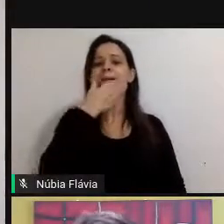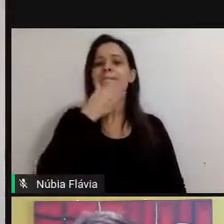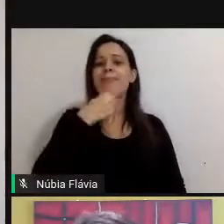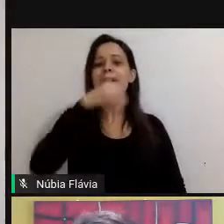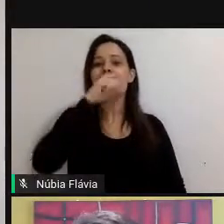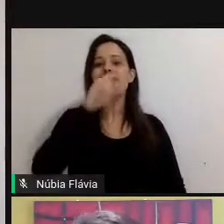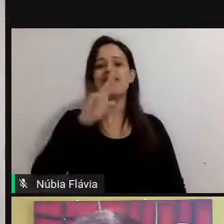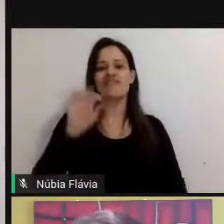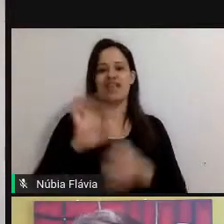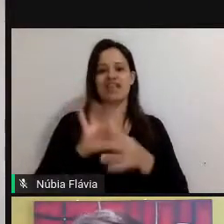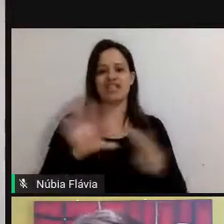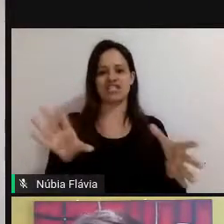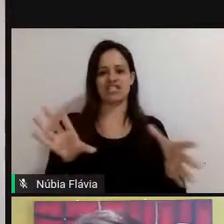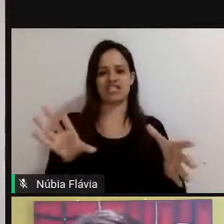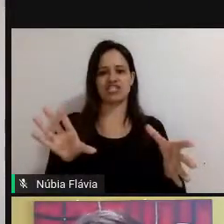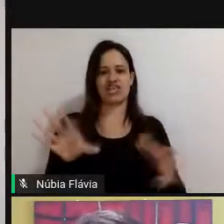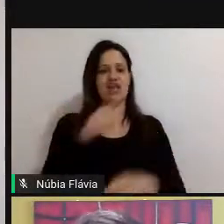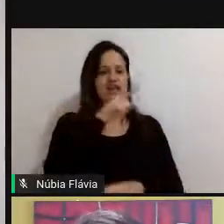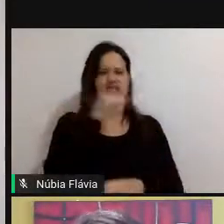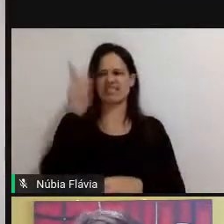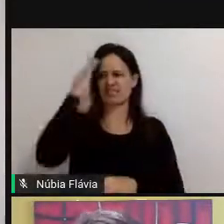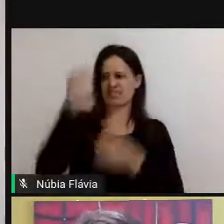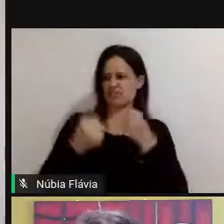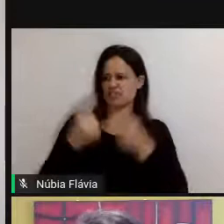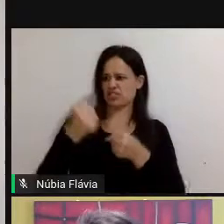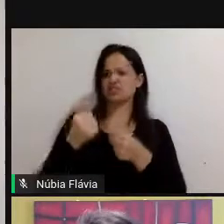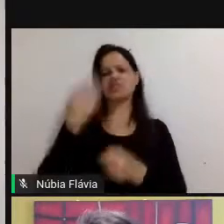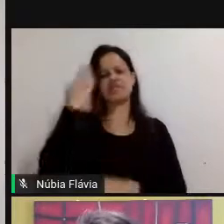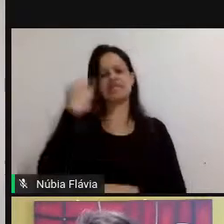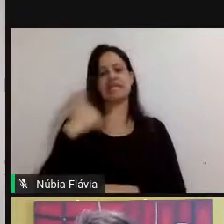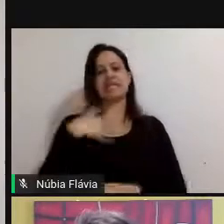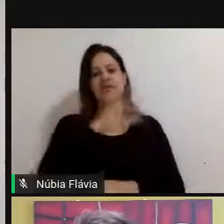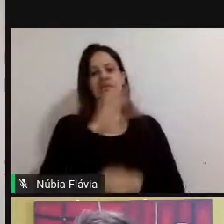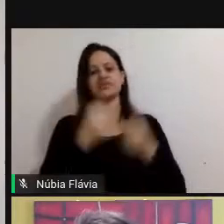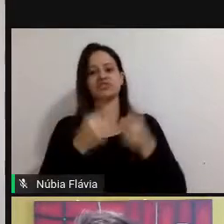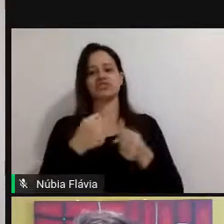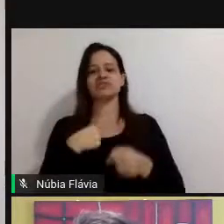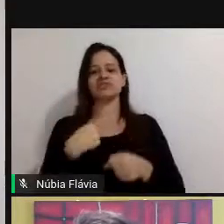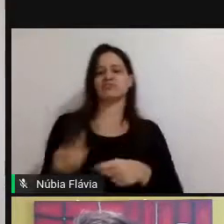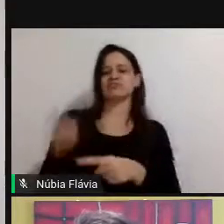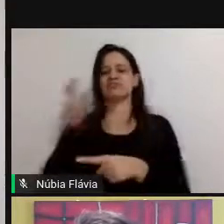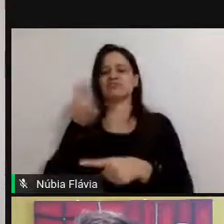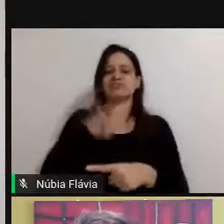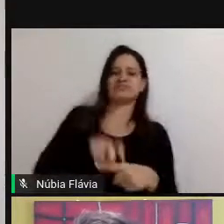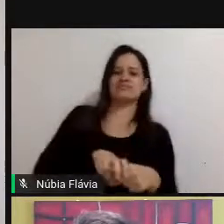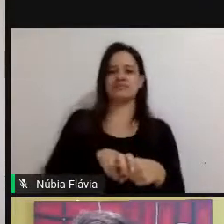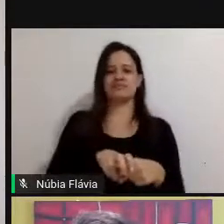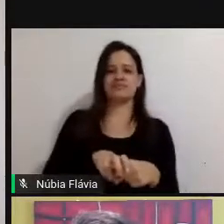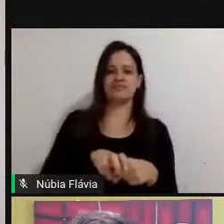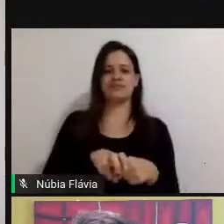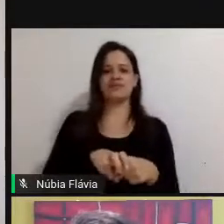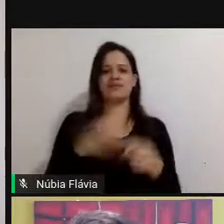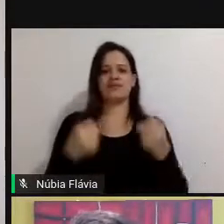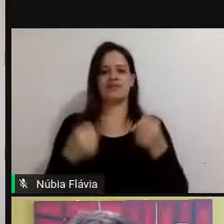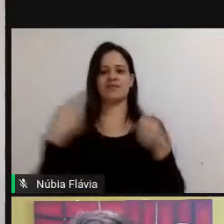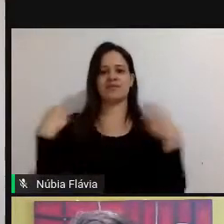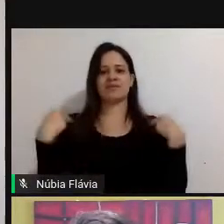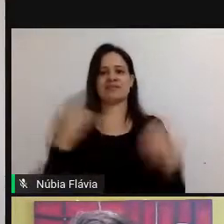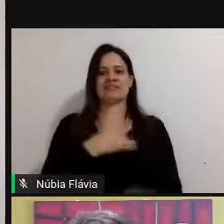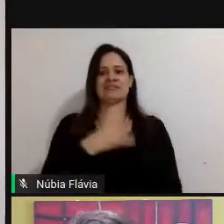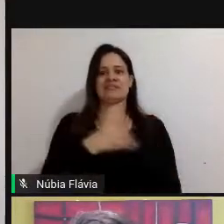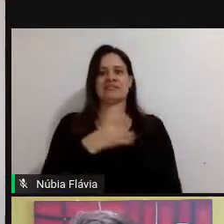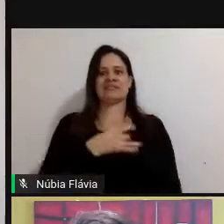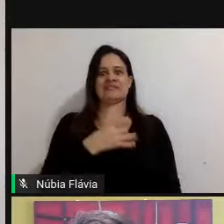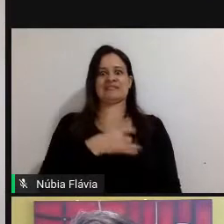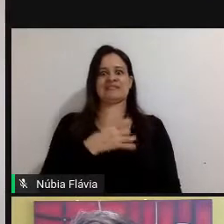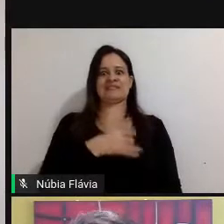você sabe dirigir? Eu falei, sei. Falei, então dirige. Aí sentei lá no banco do motorista, né? Morrendo de medo, porque uma